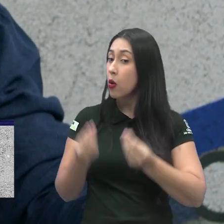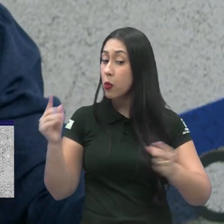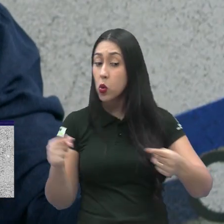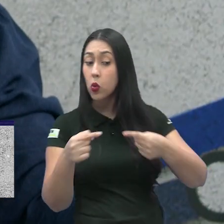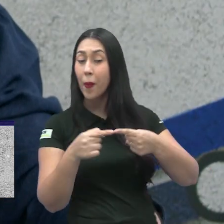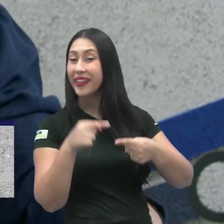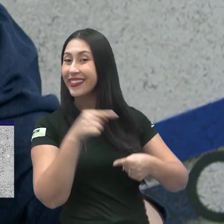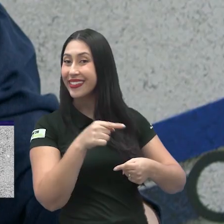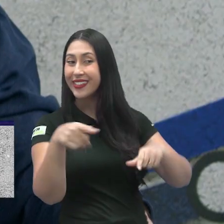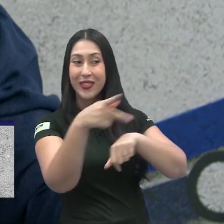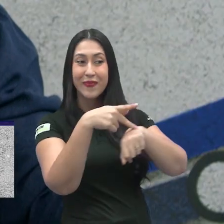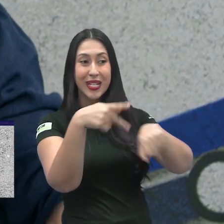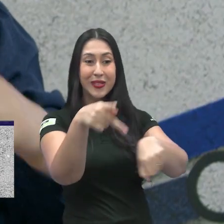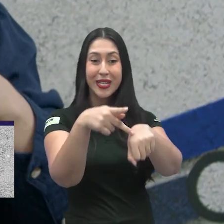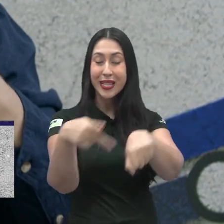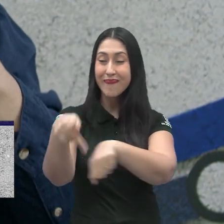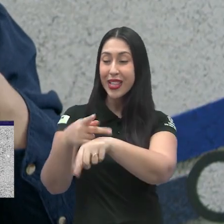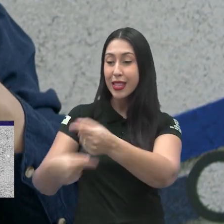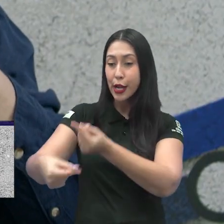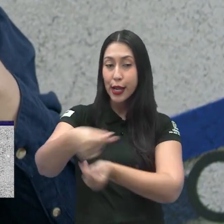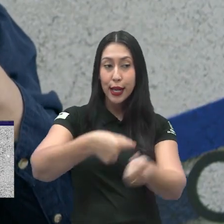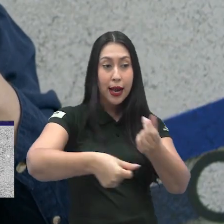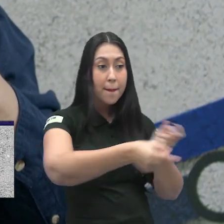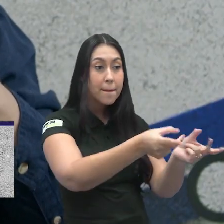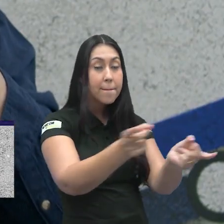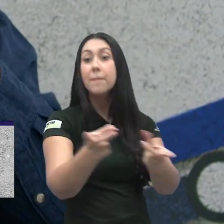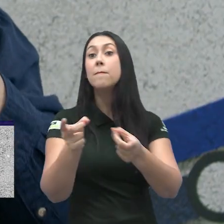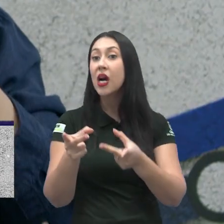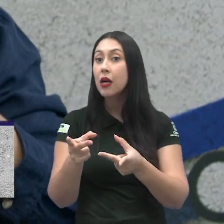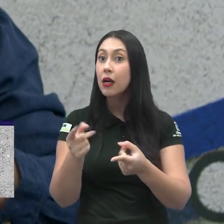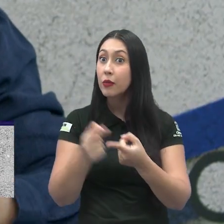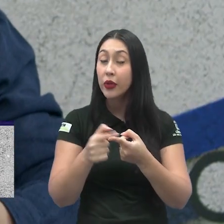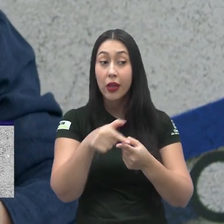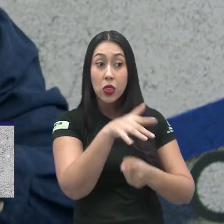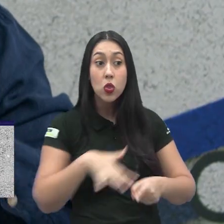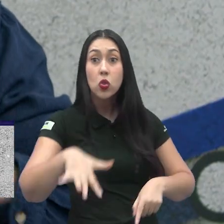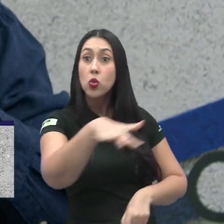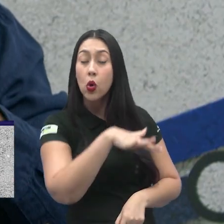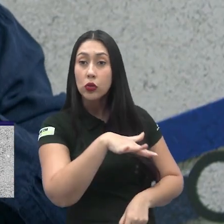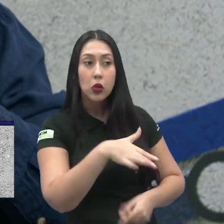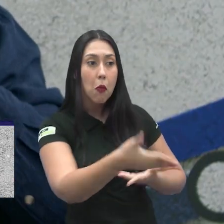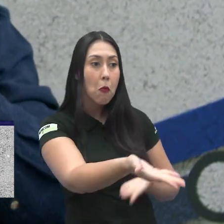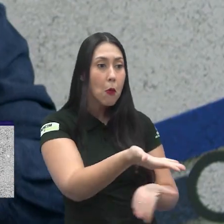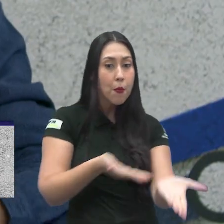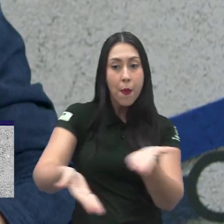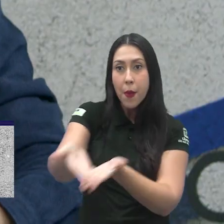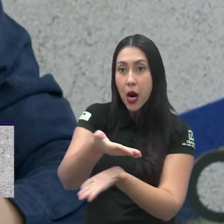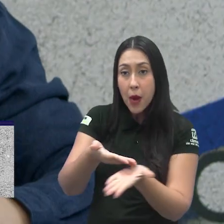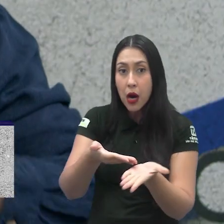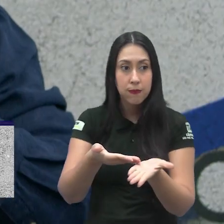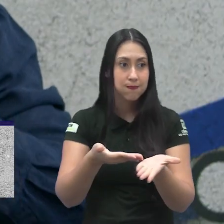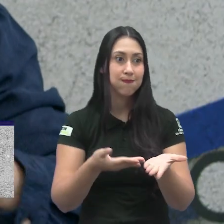comércio exterior se dá na medida em que todos os países e todas as empresas fazem trocas entre si em um mundo cada vez mais